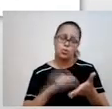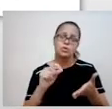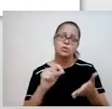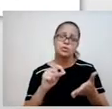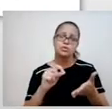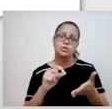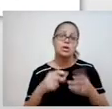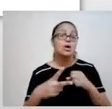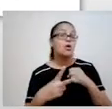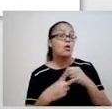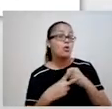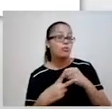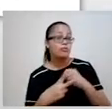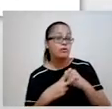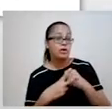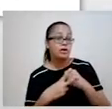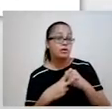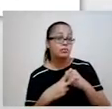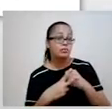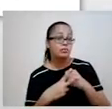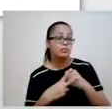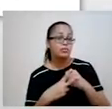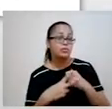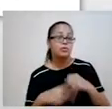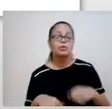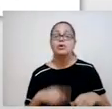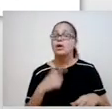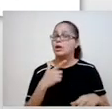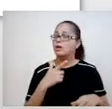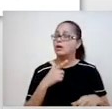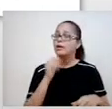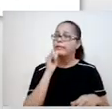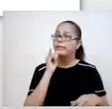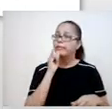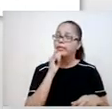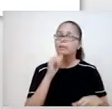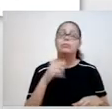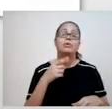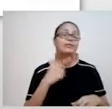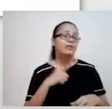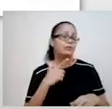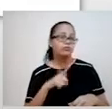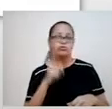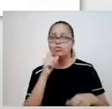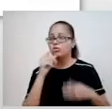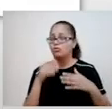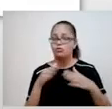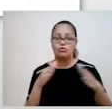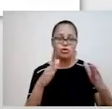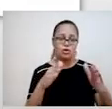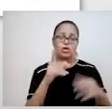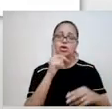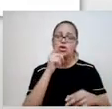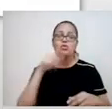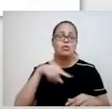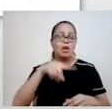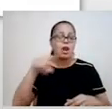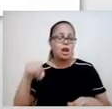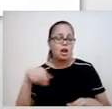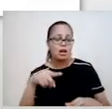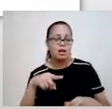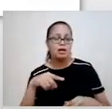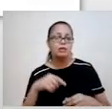com o verbo, né? Então a concordância verbal. Não existiam rios, lagos, mares, poços. Então, como são várias coisas, elas